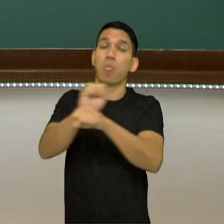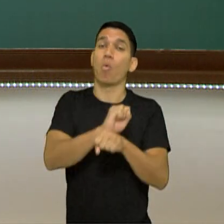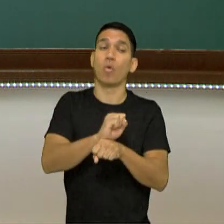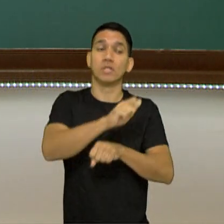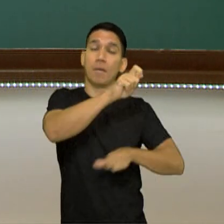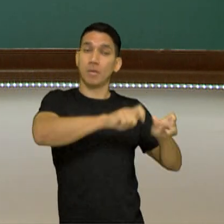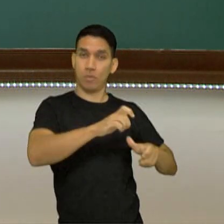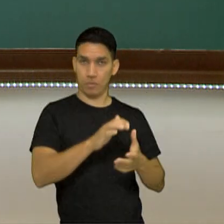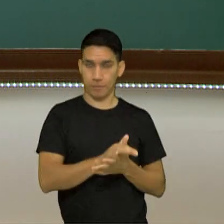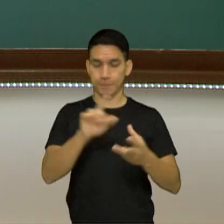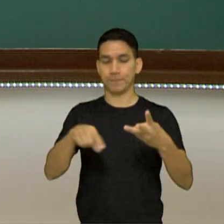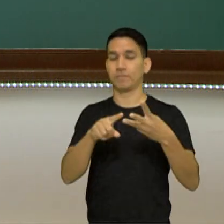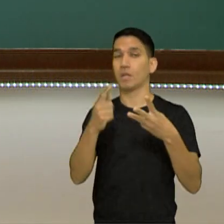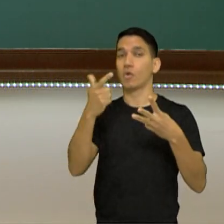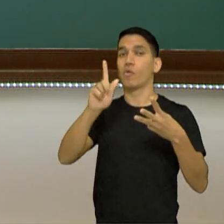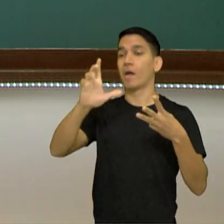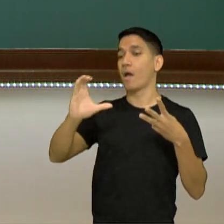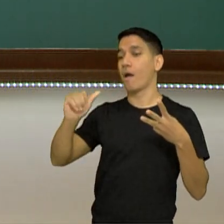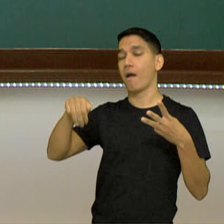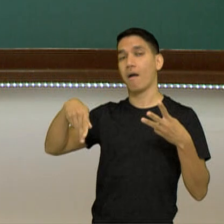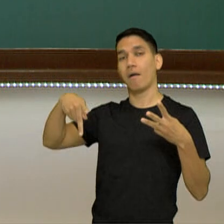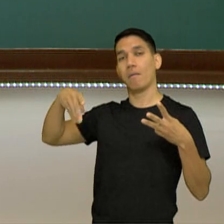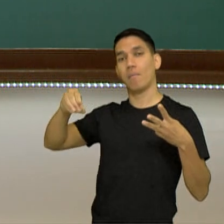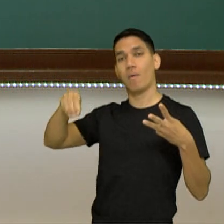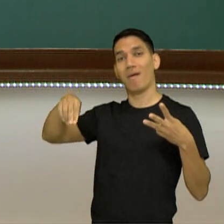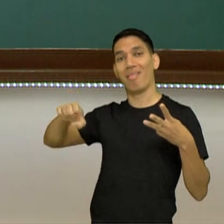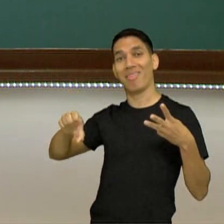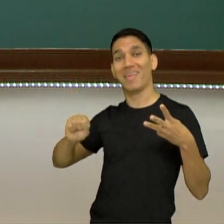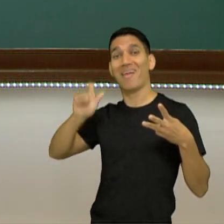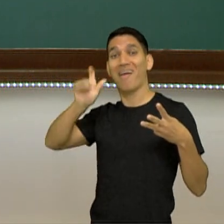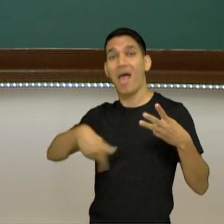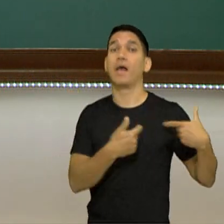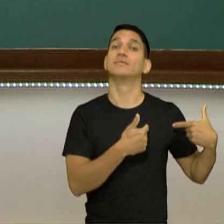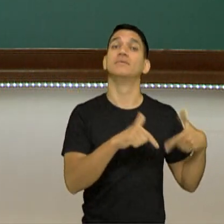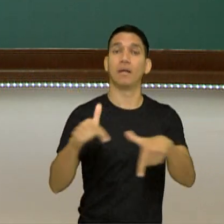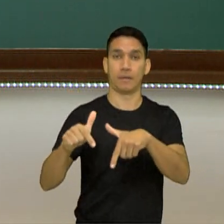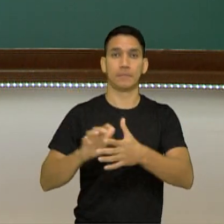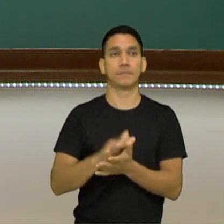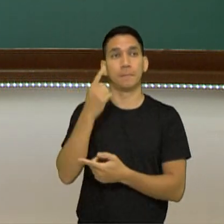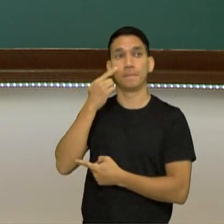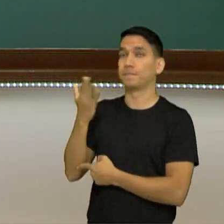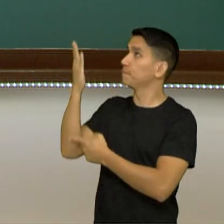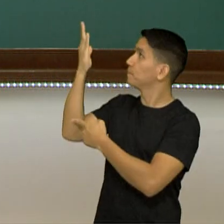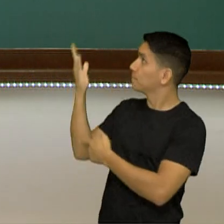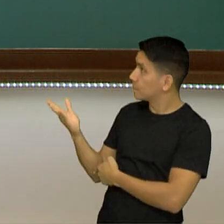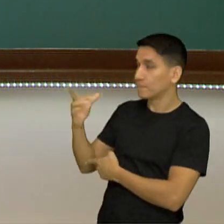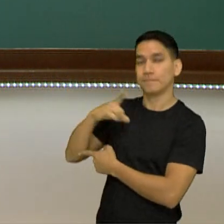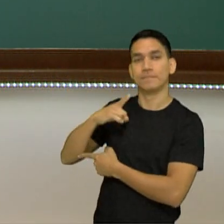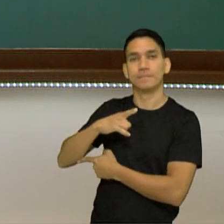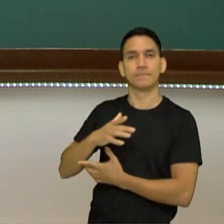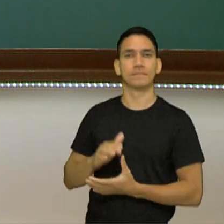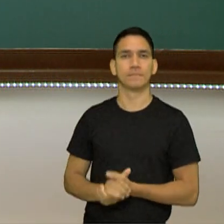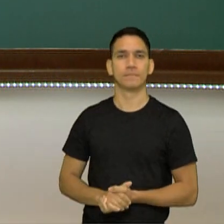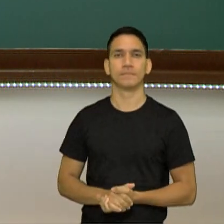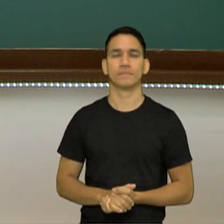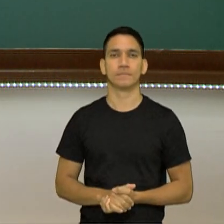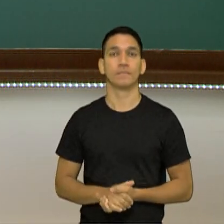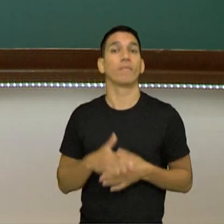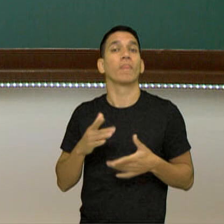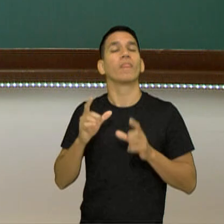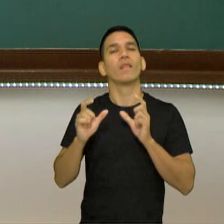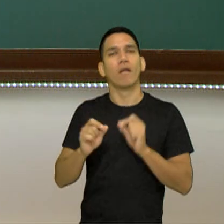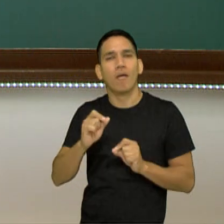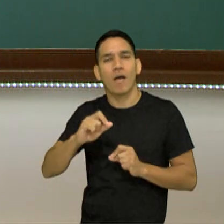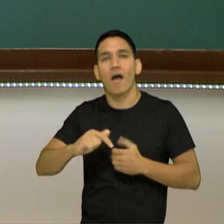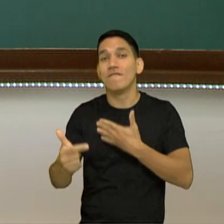e a gente vai ter o camponês, que são os que trabalham, como vocês podem ver aqui no slide do professor, né? Então,